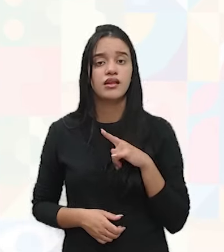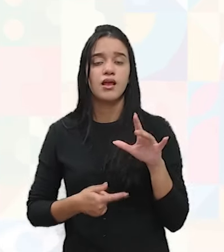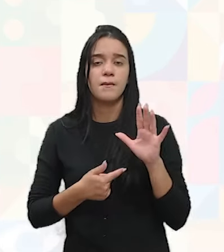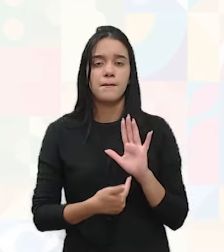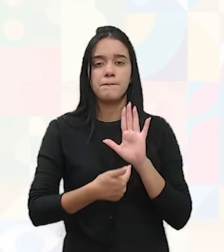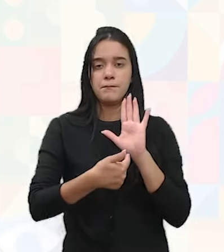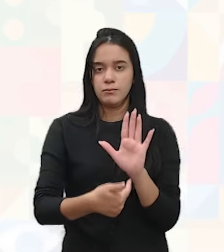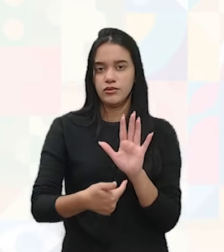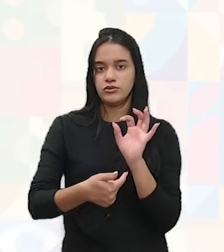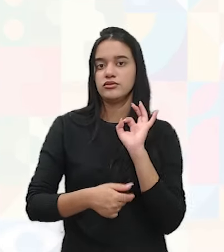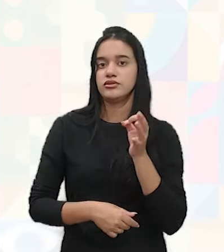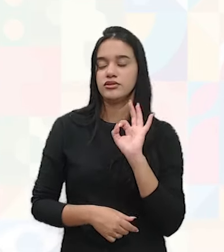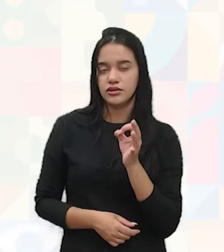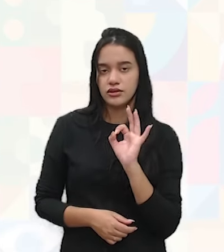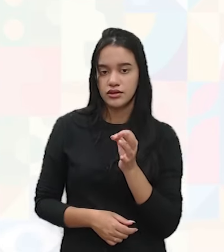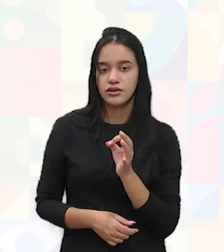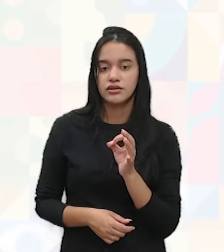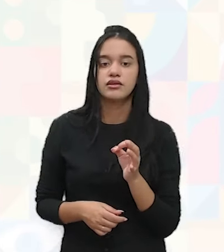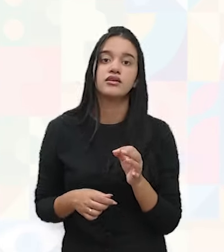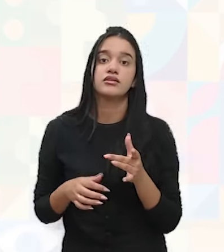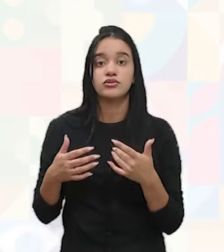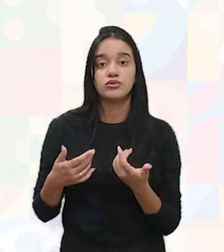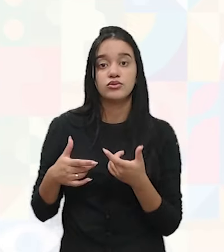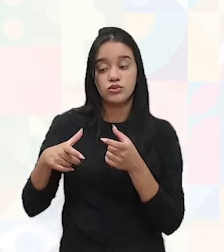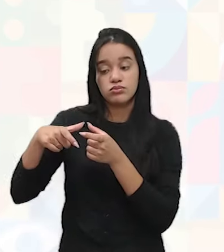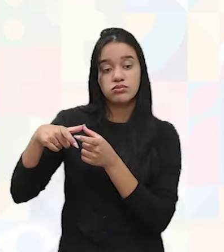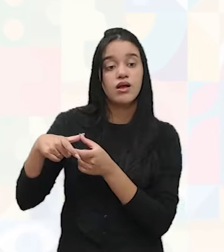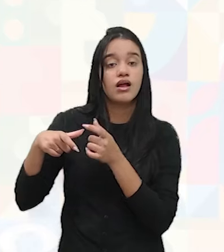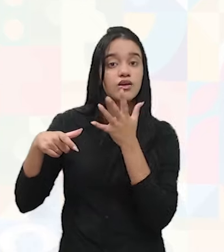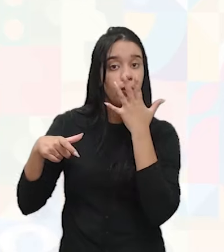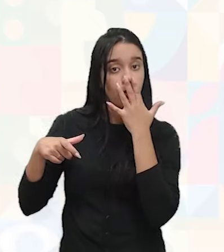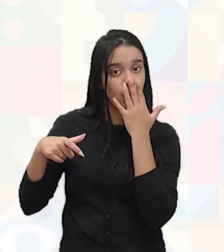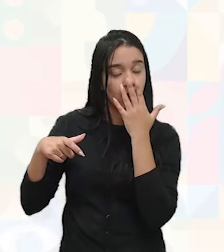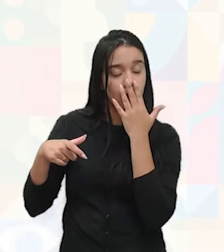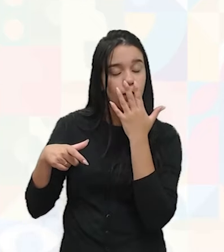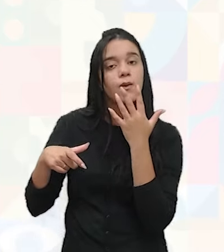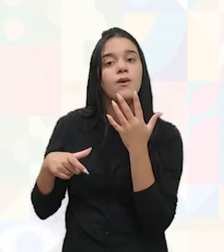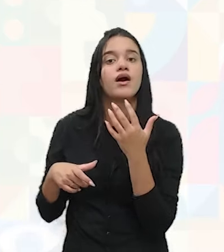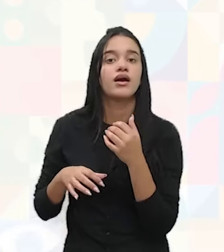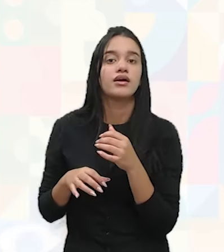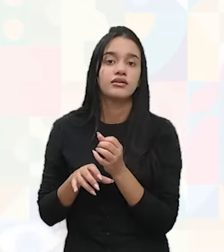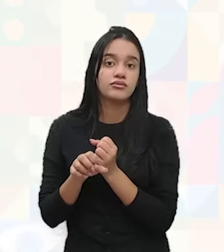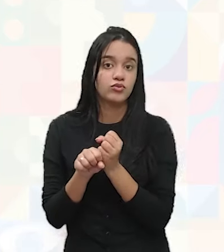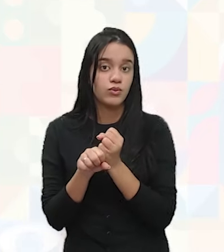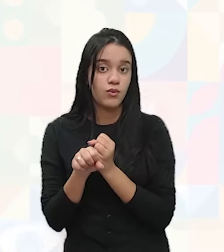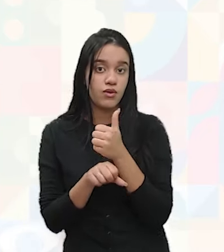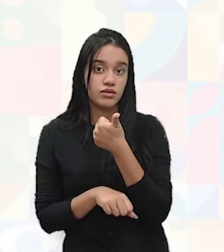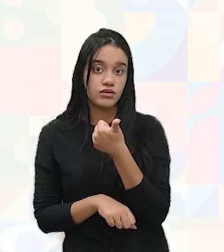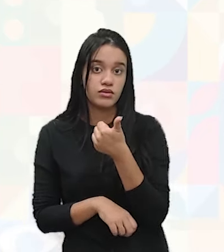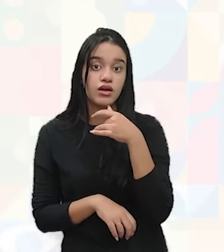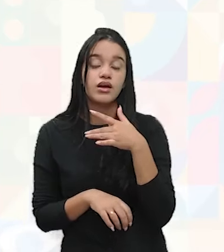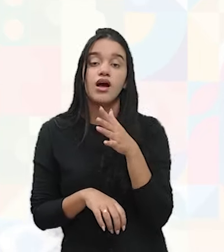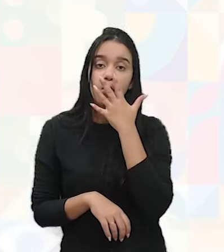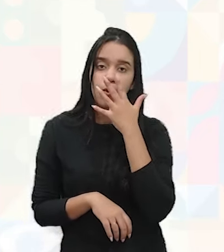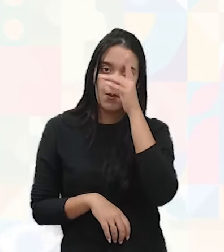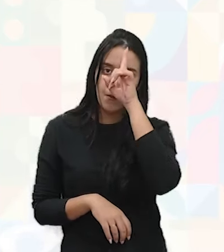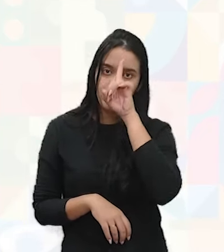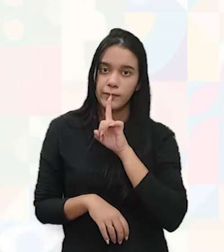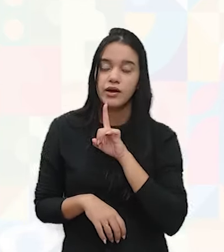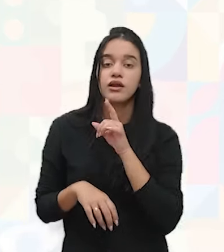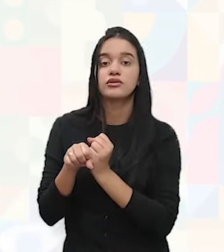lacre e o anel na cor amarela Esse foi um extintor do ano de 2019 né de longe eu já vou poder identificar